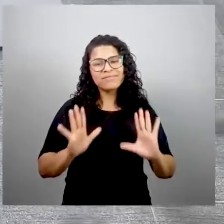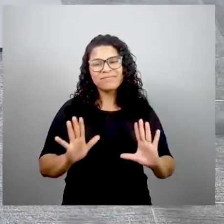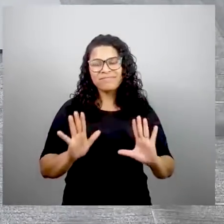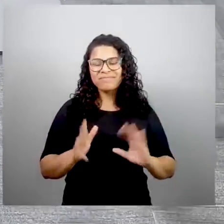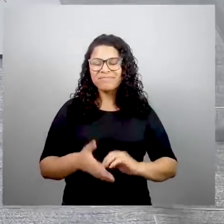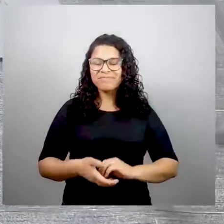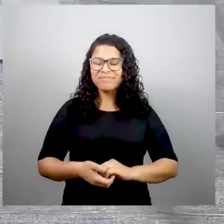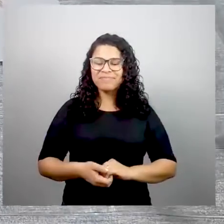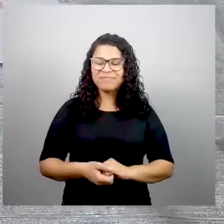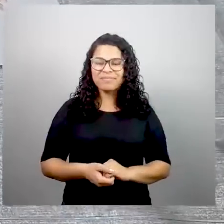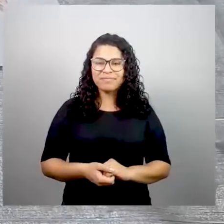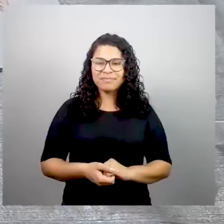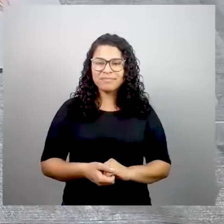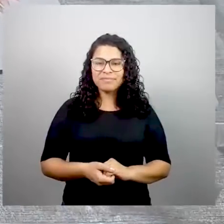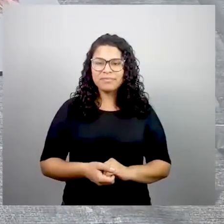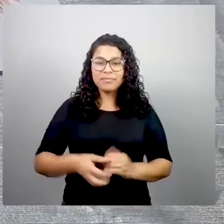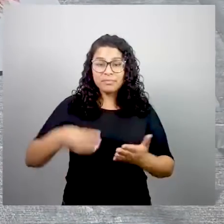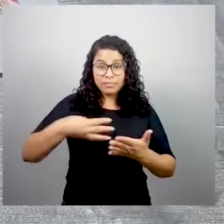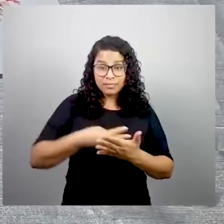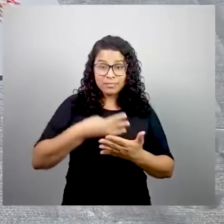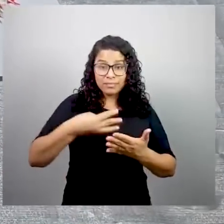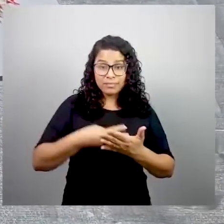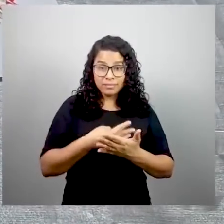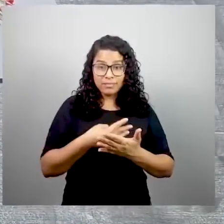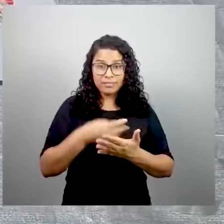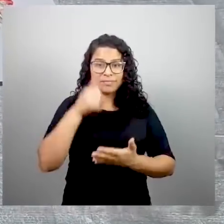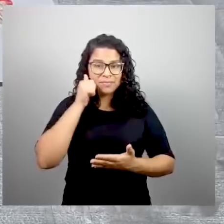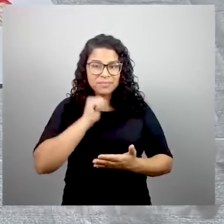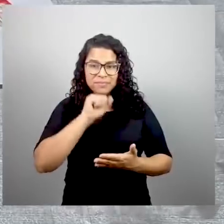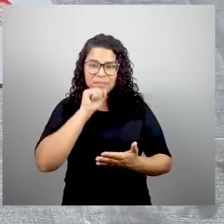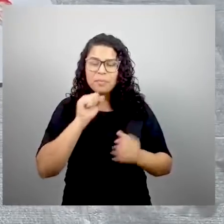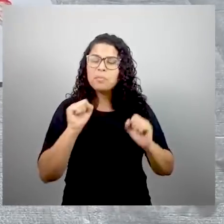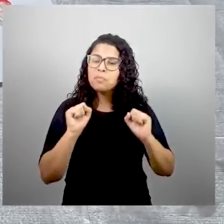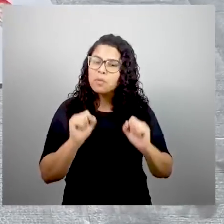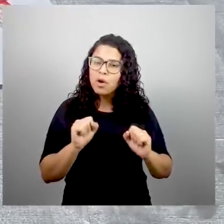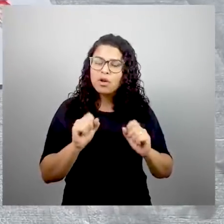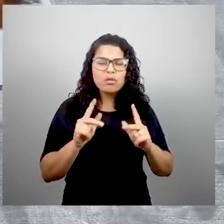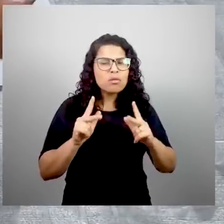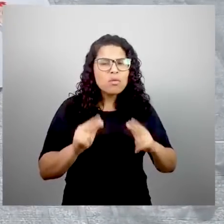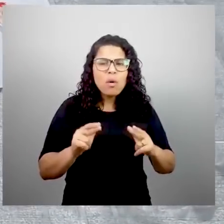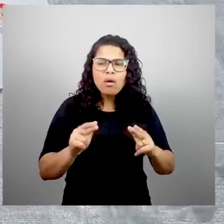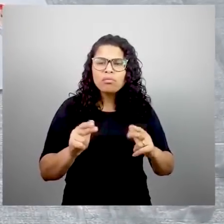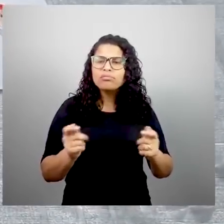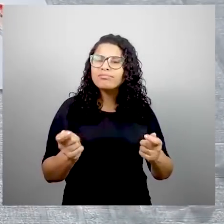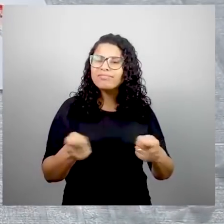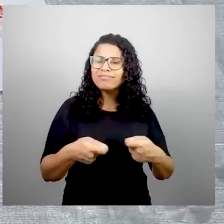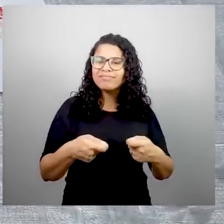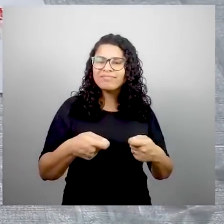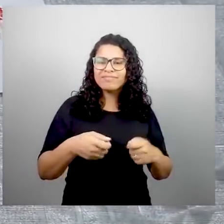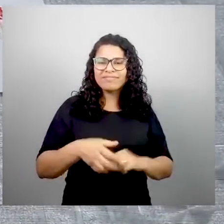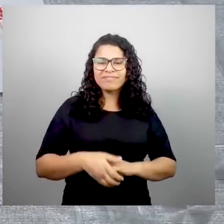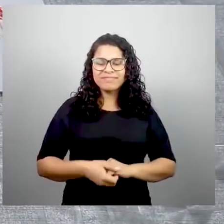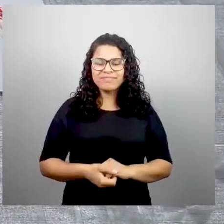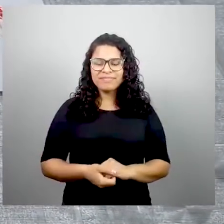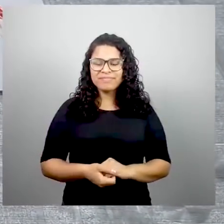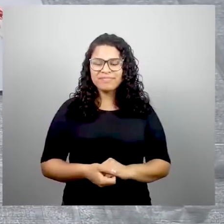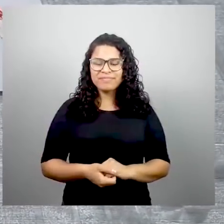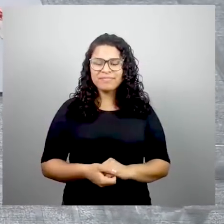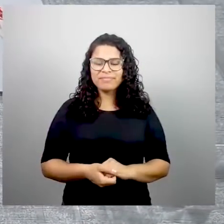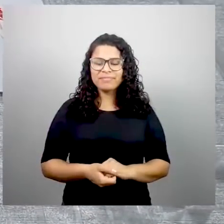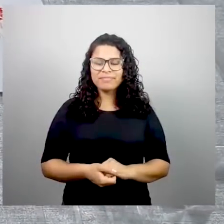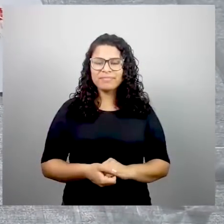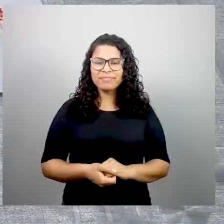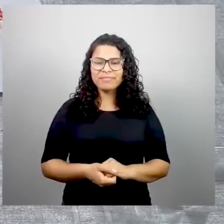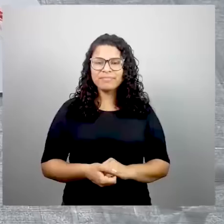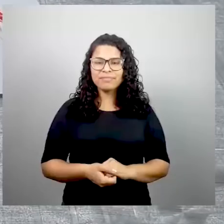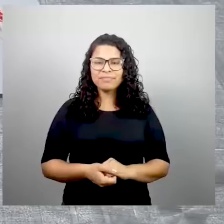garfinho, ou garfo da mamãe também, se não tiver garfinho pequeno, olha, dá o mesmo, olha, dá pra fazer a mesma atividade, tá bom? Então,